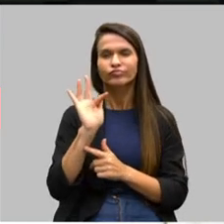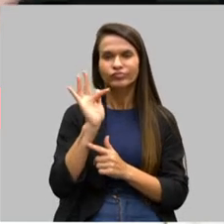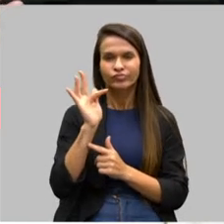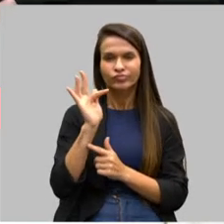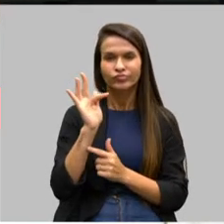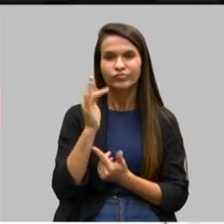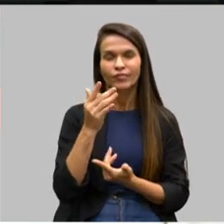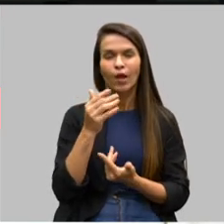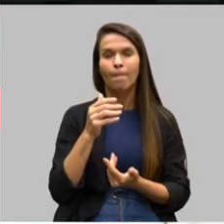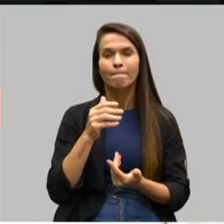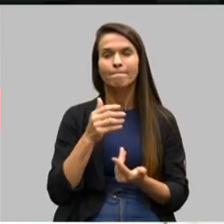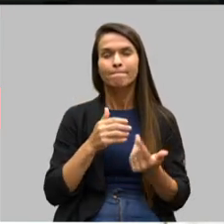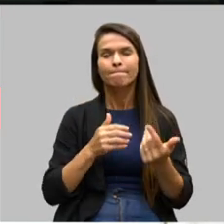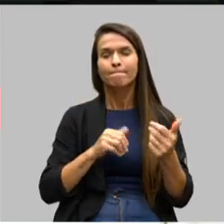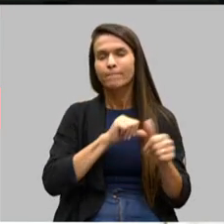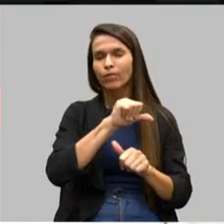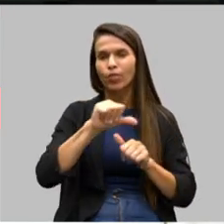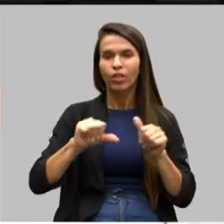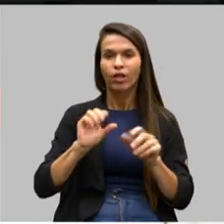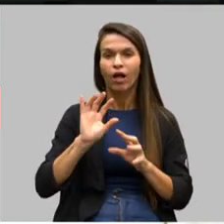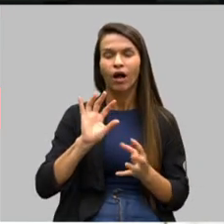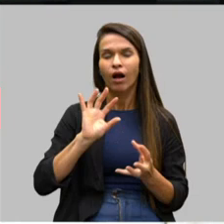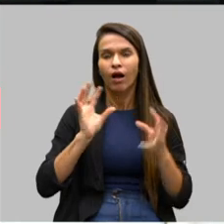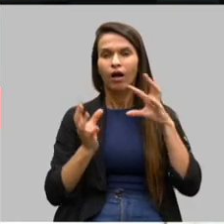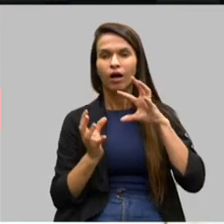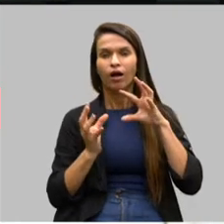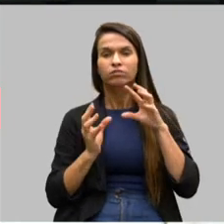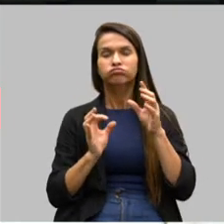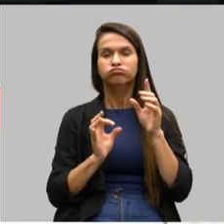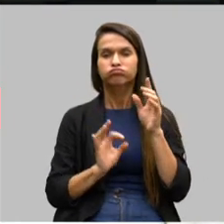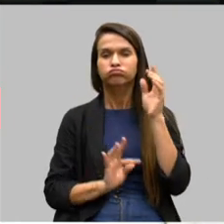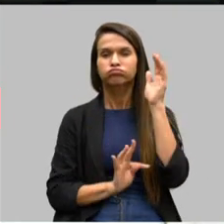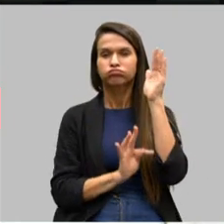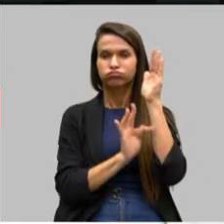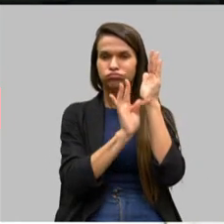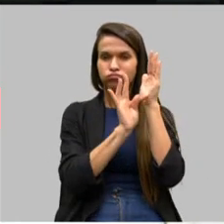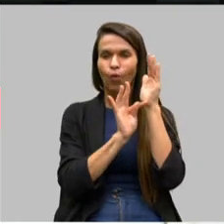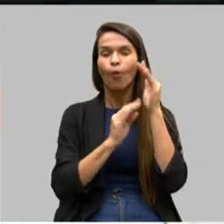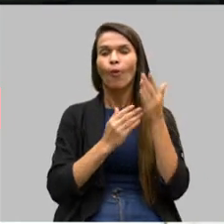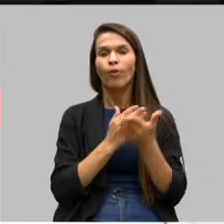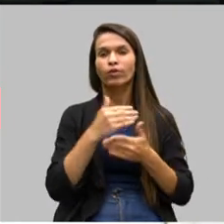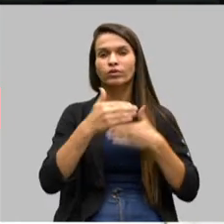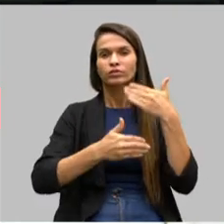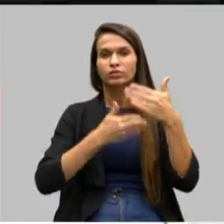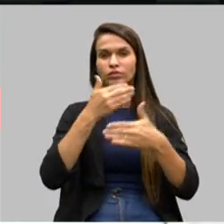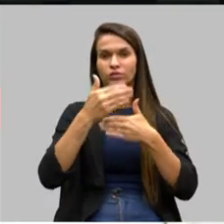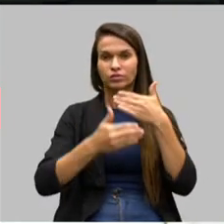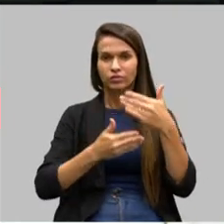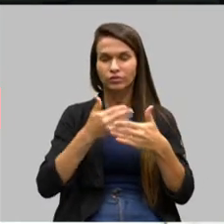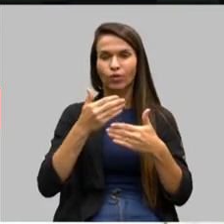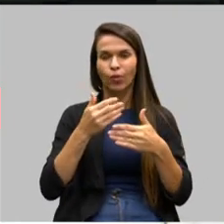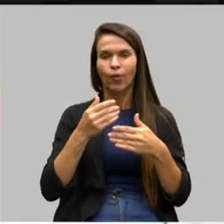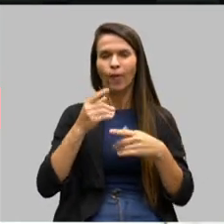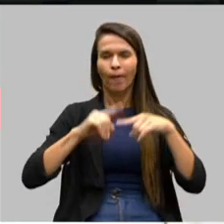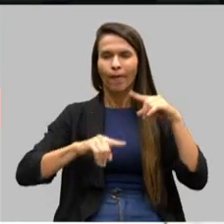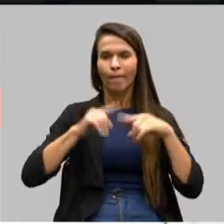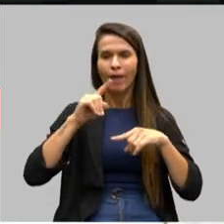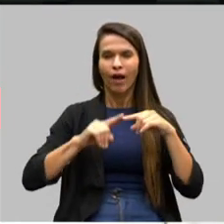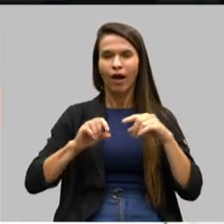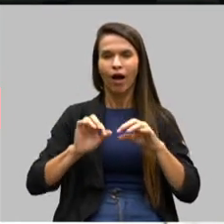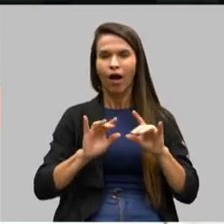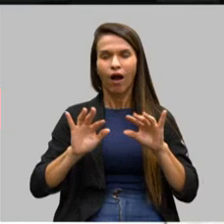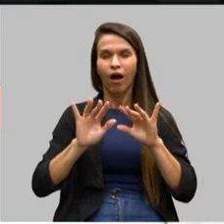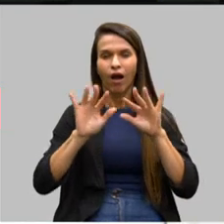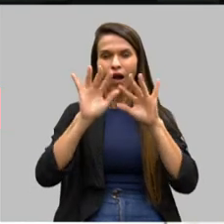tudo começa? Tudo começa com o desenvolvimento da máquina a vapor, lá na primeira